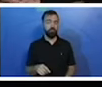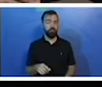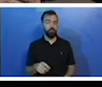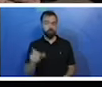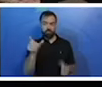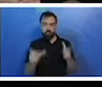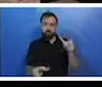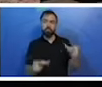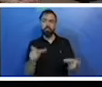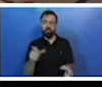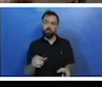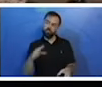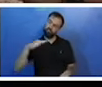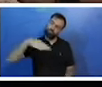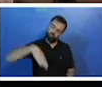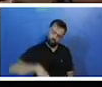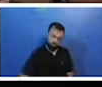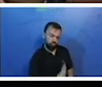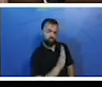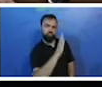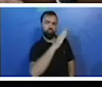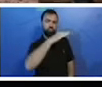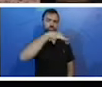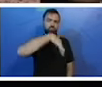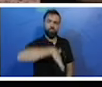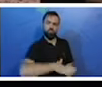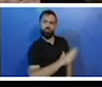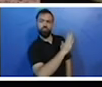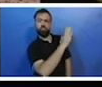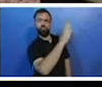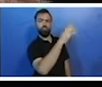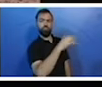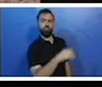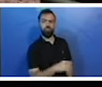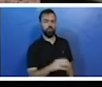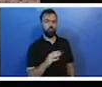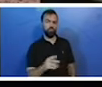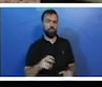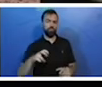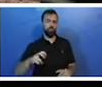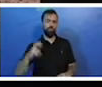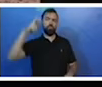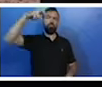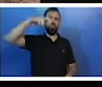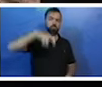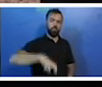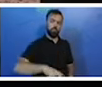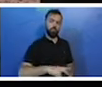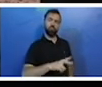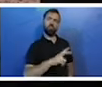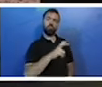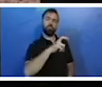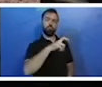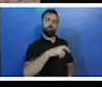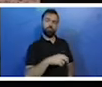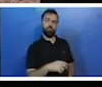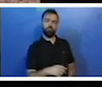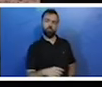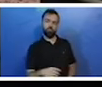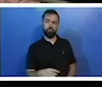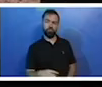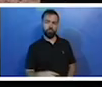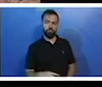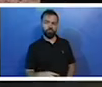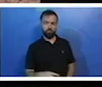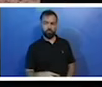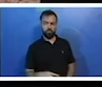várias depressões e lombadas pela prova, onde eles fazem os saltos e transpõem os obstáculos para